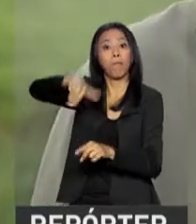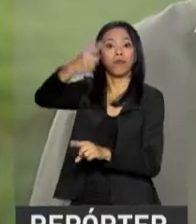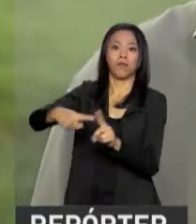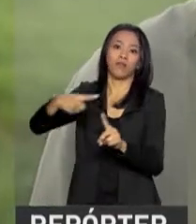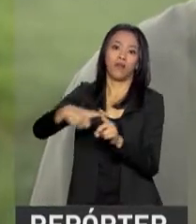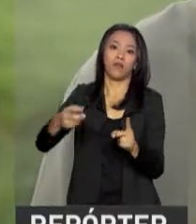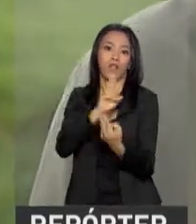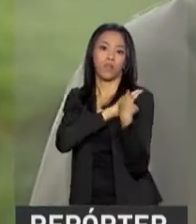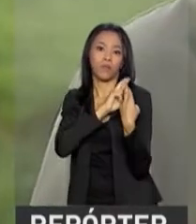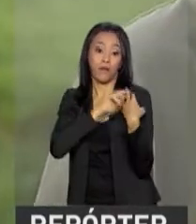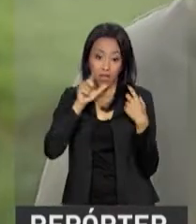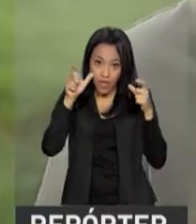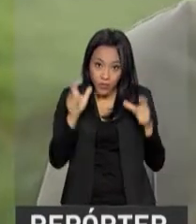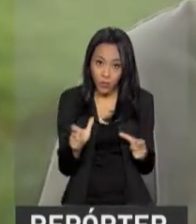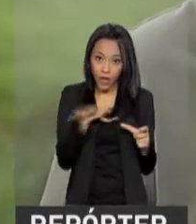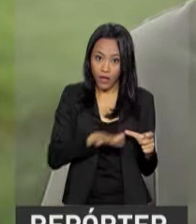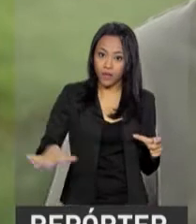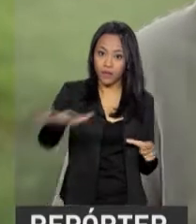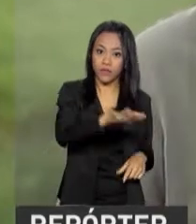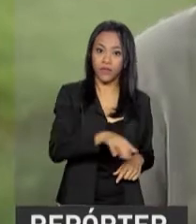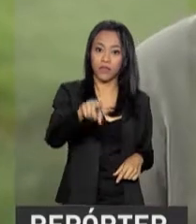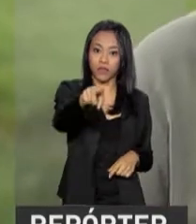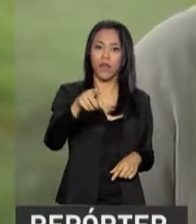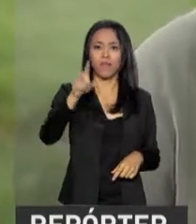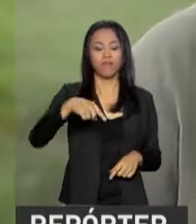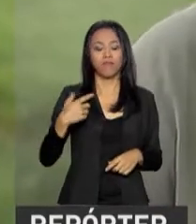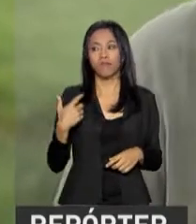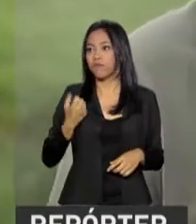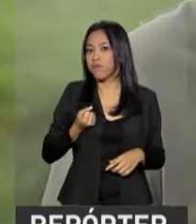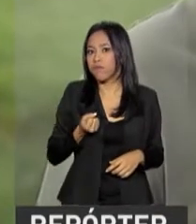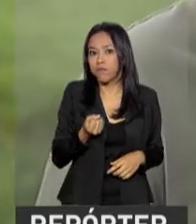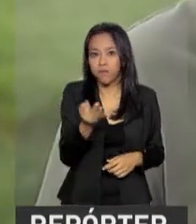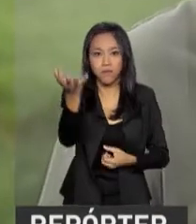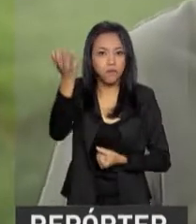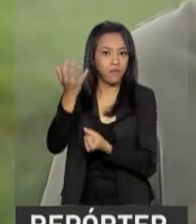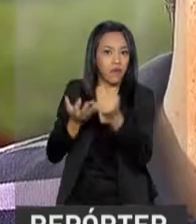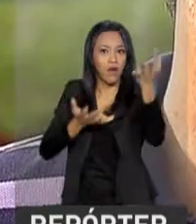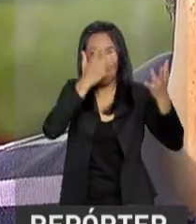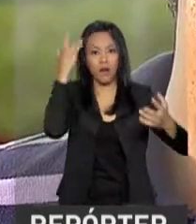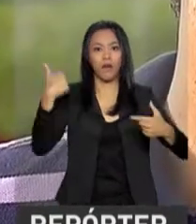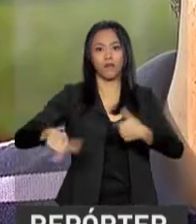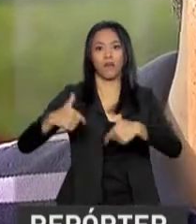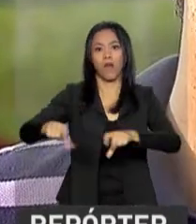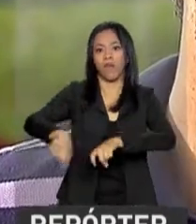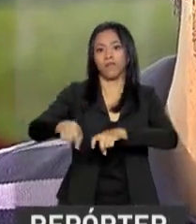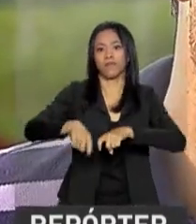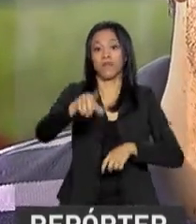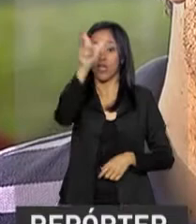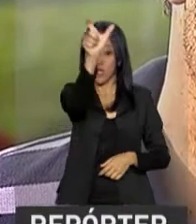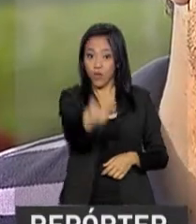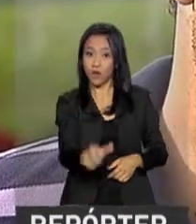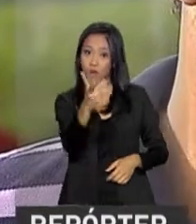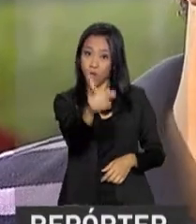essa região aqui de ribeirão preto especialmente concentra uma grande quantidade de produtores como o otávio que tem um